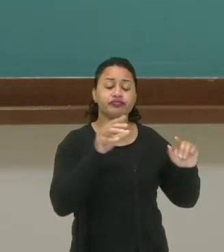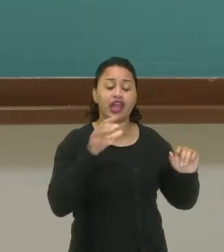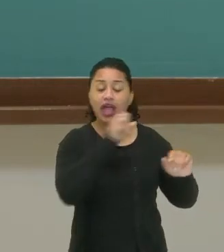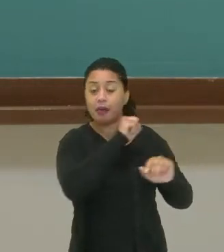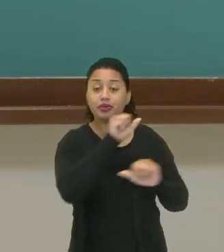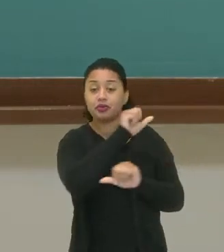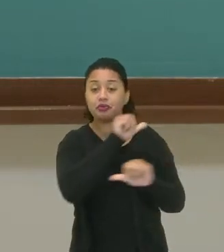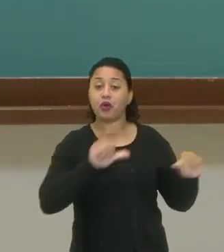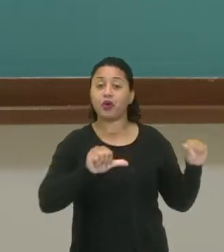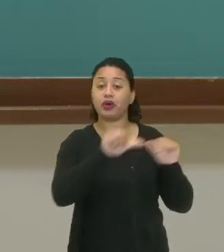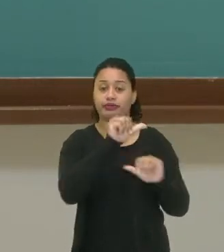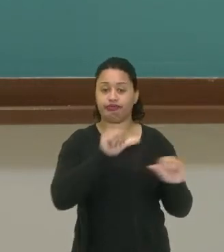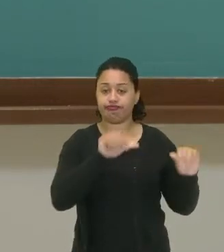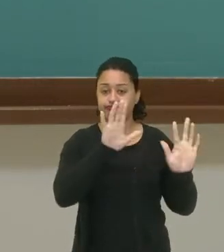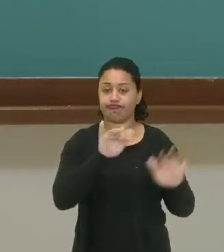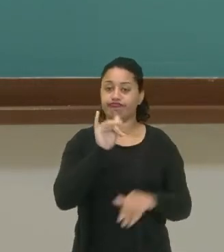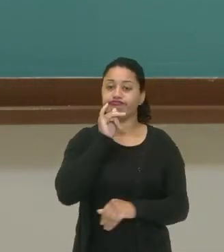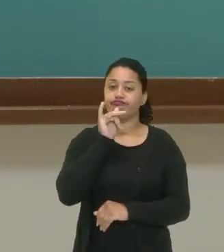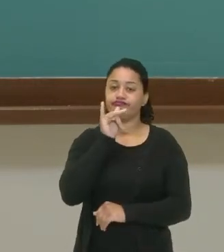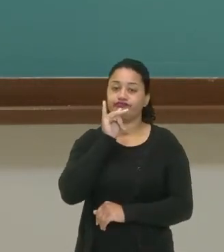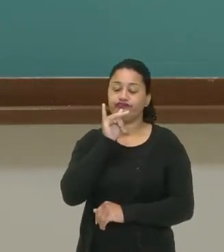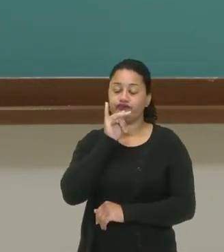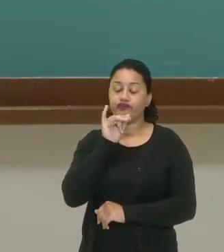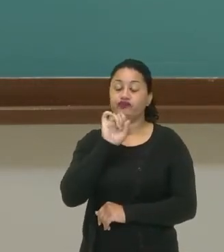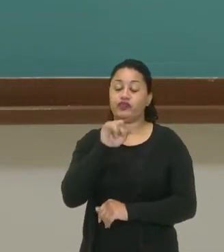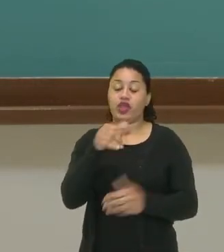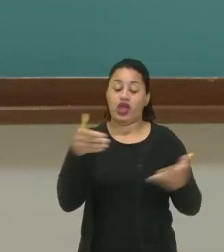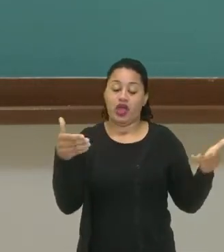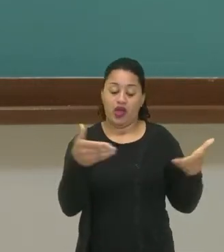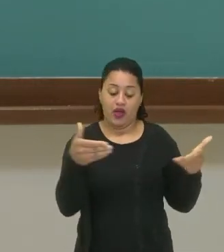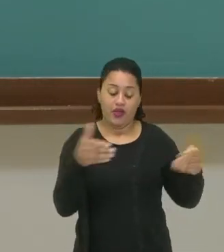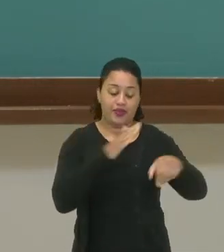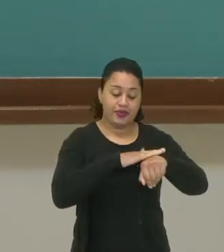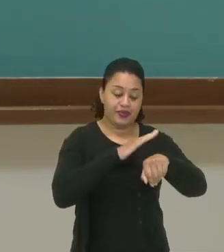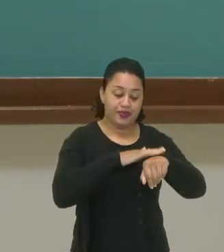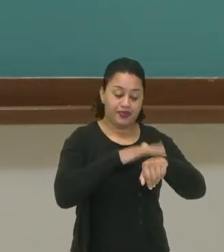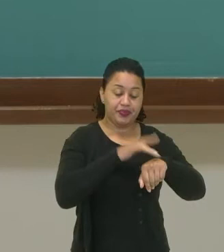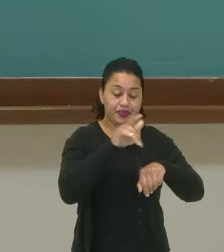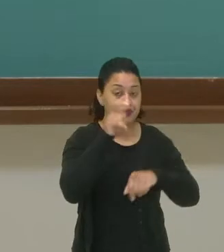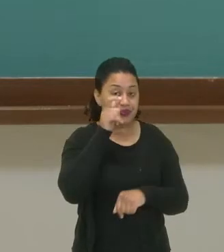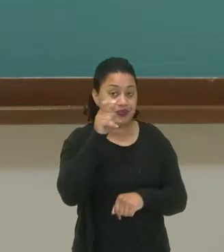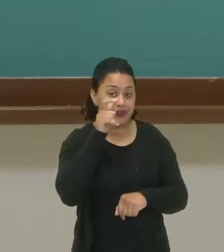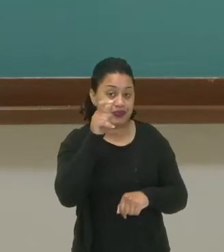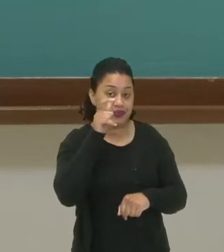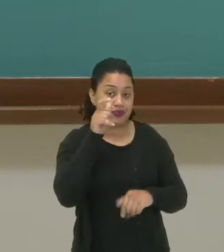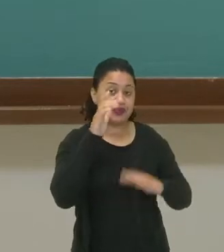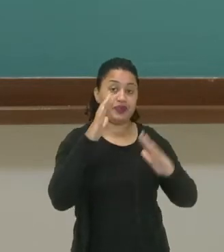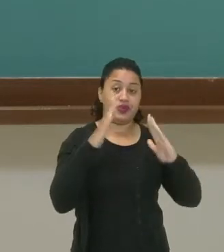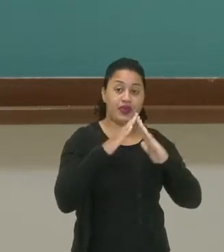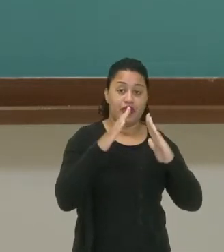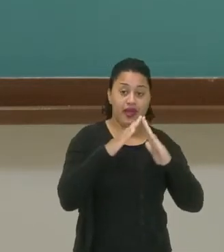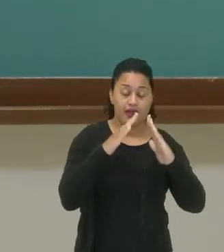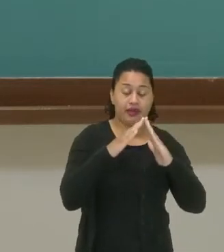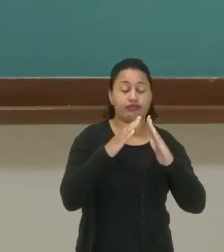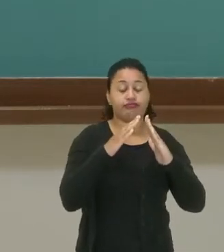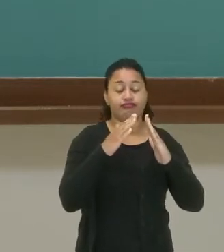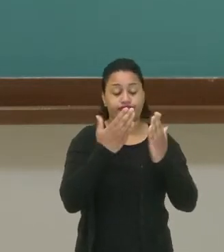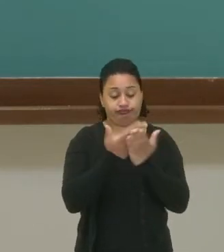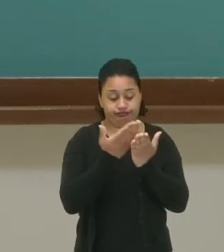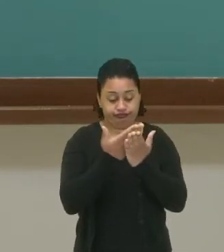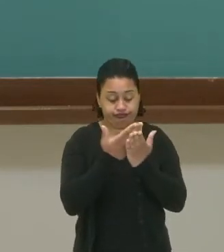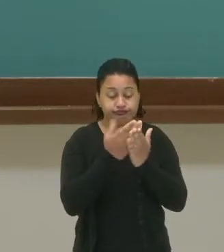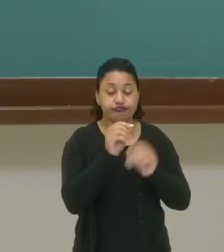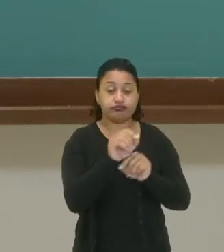muito rápido. Por exemplo, se agora, nesse momento que você está assistindo, está chuvoso na sua